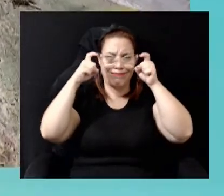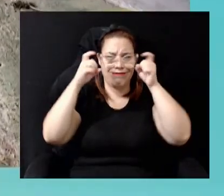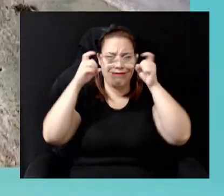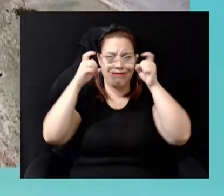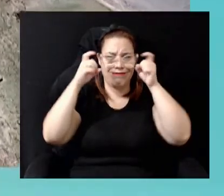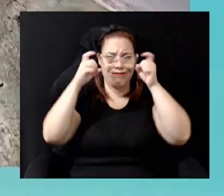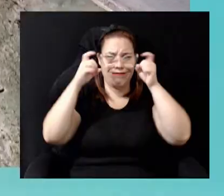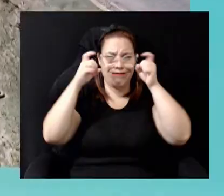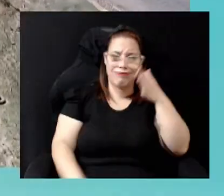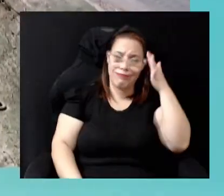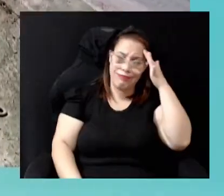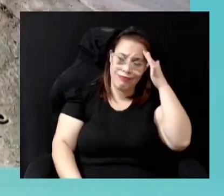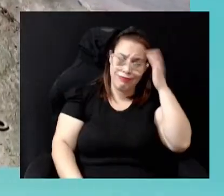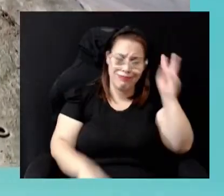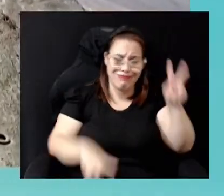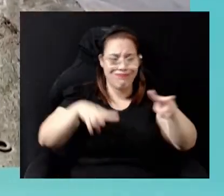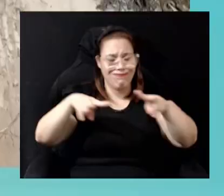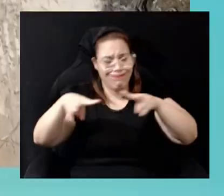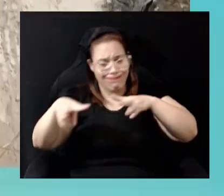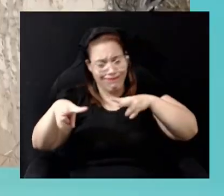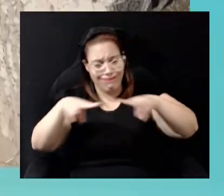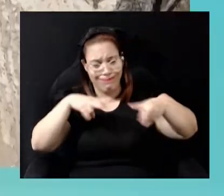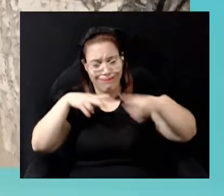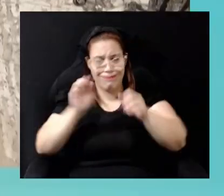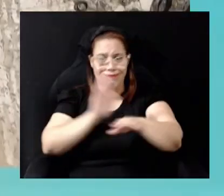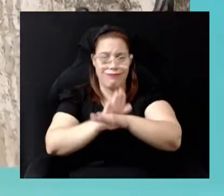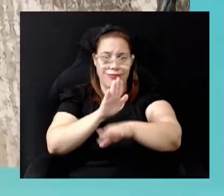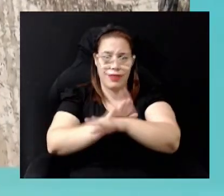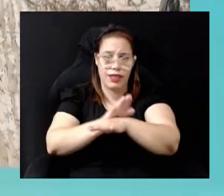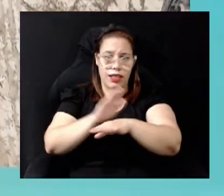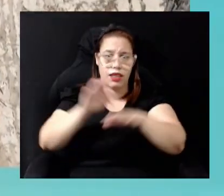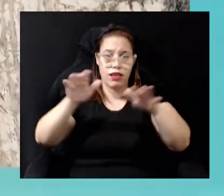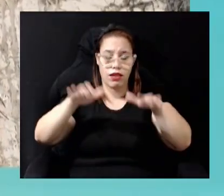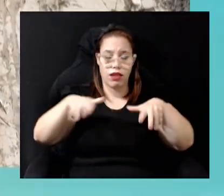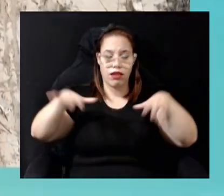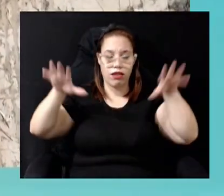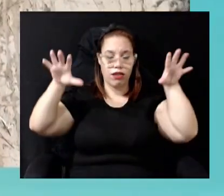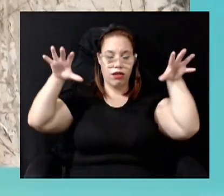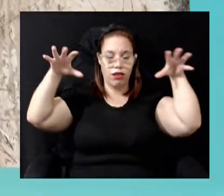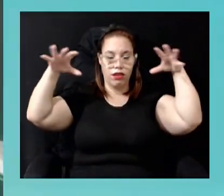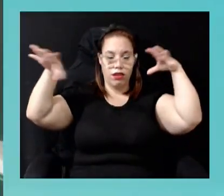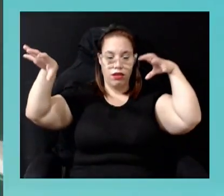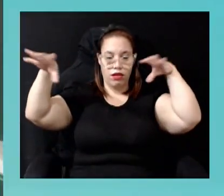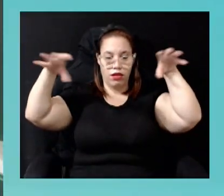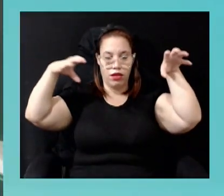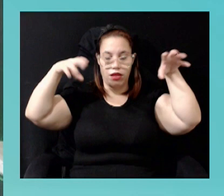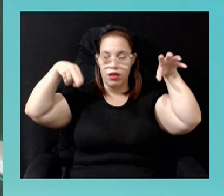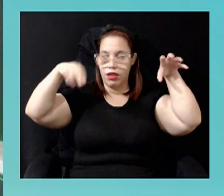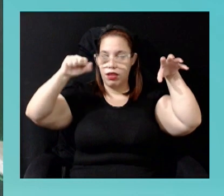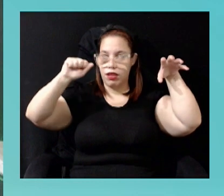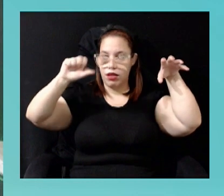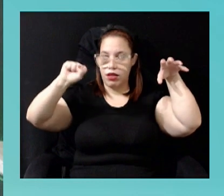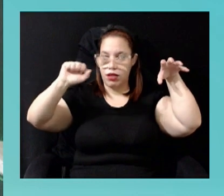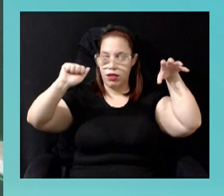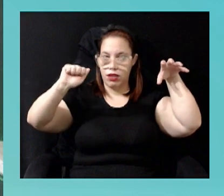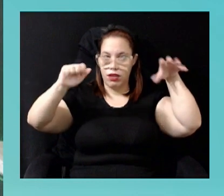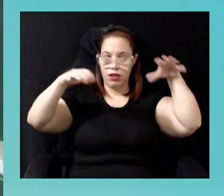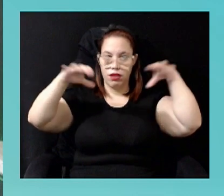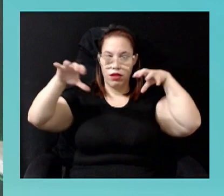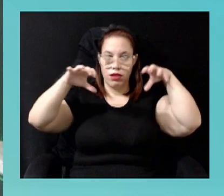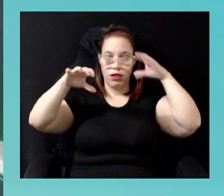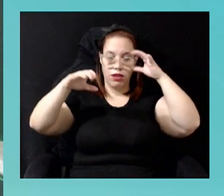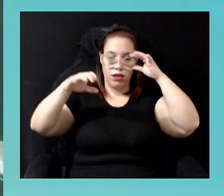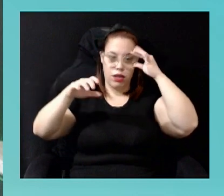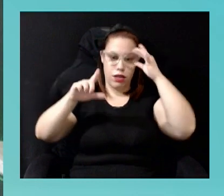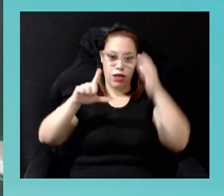monitoram a situação com a ajuda de satélites de observação terrestre da NASA. O satélite operacional Land Imager